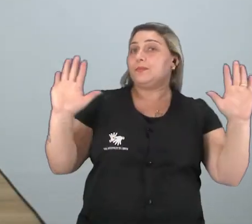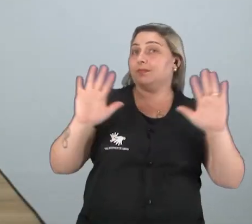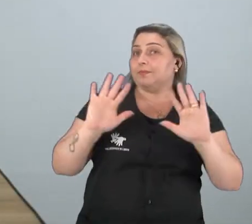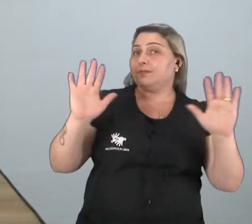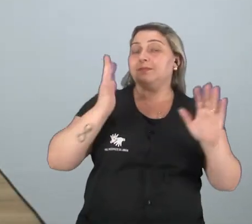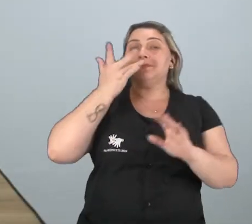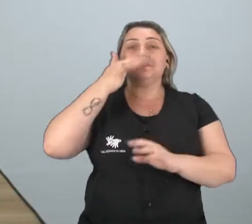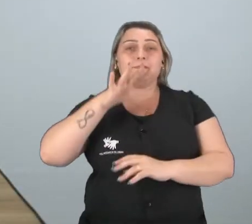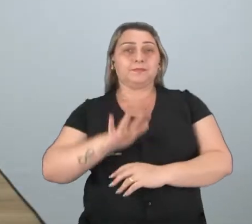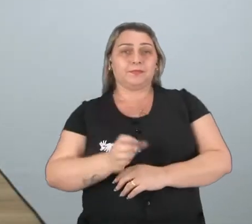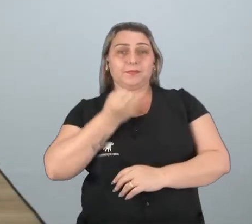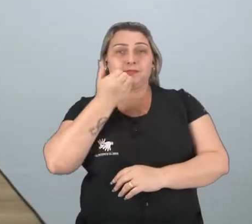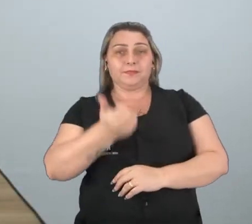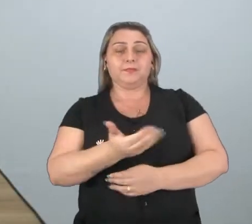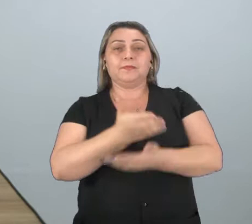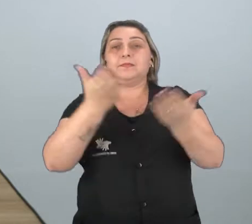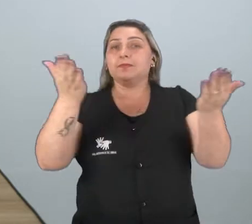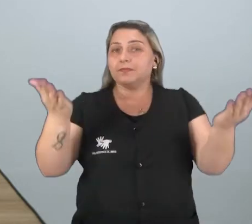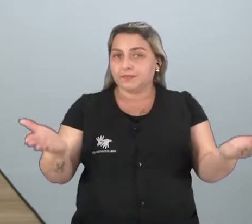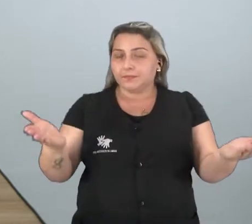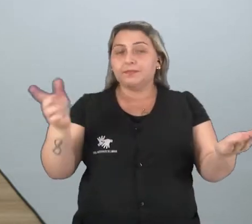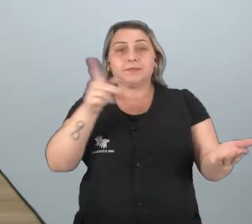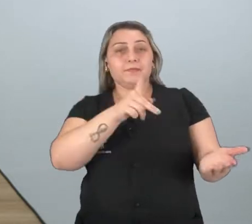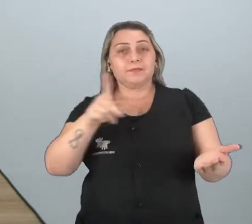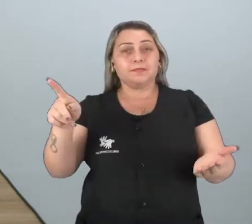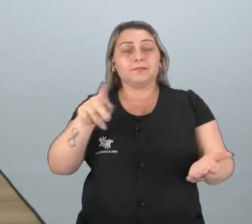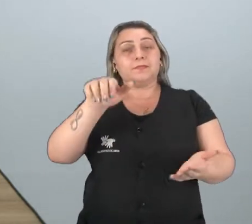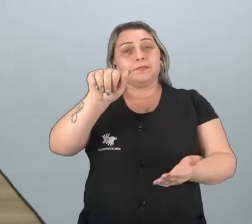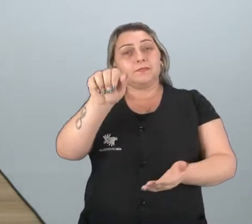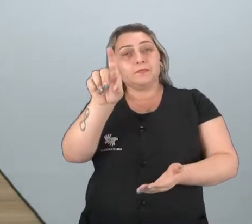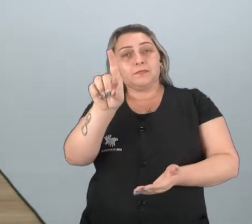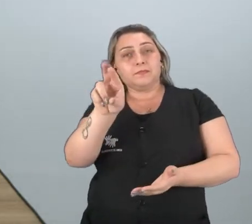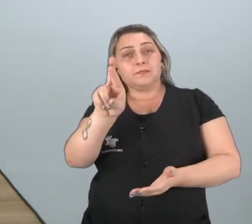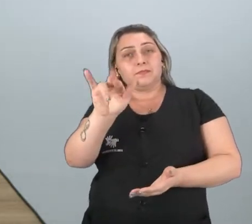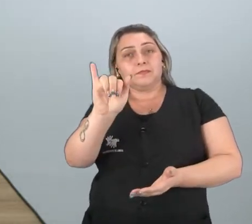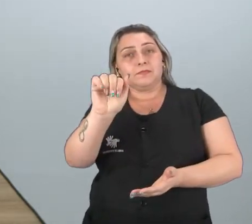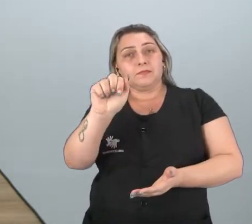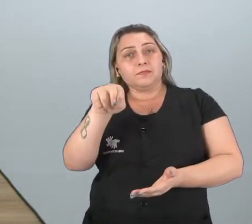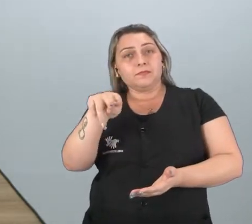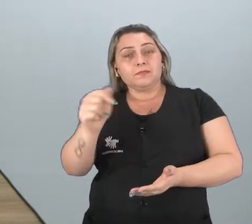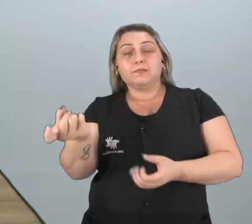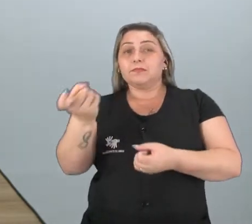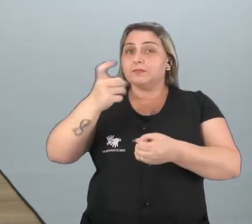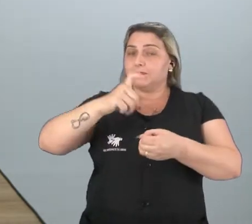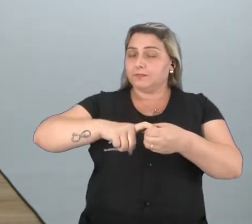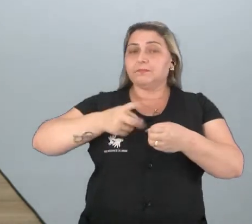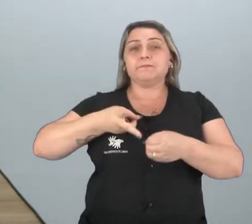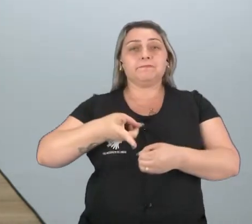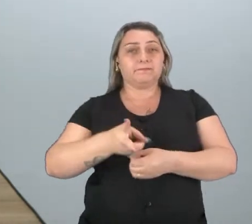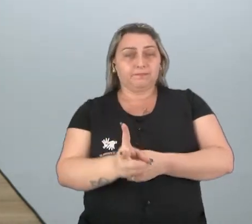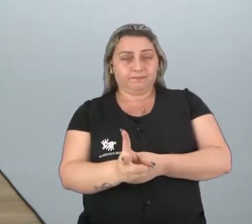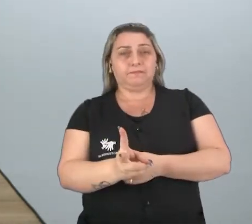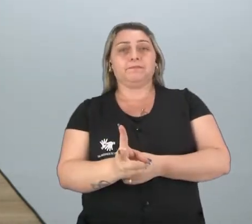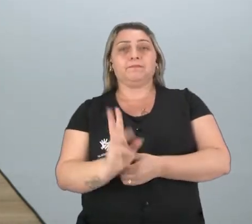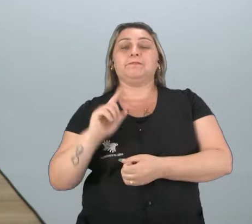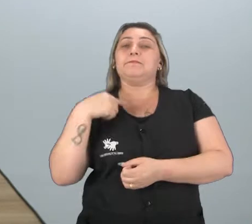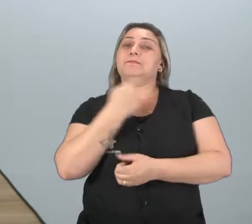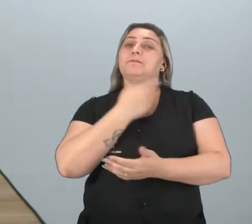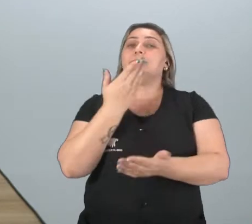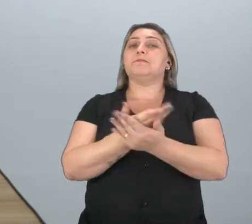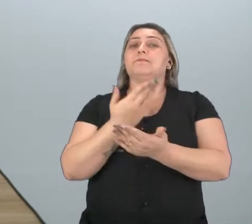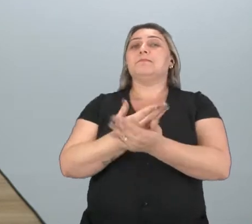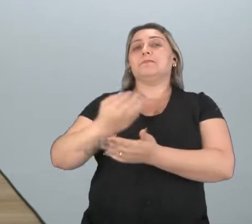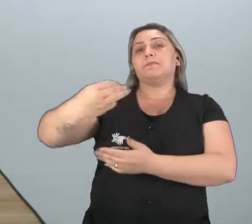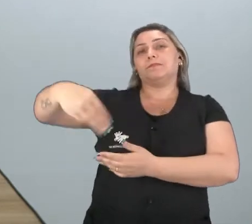Olá, crianças! Tudo bem com vocês? Sou a professora Adriana. Estou de volta para dar continuidade à nossa aula